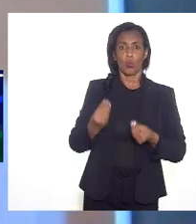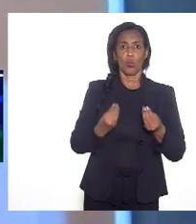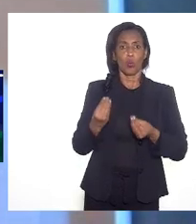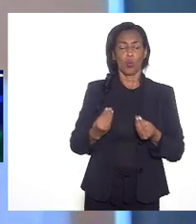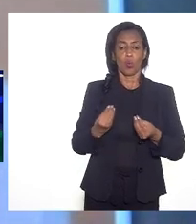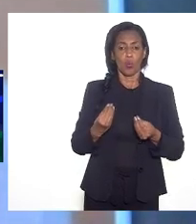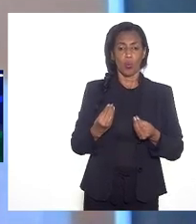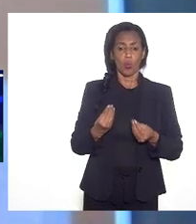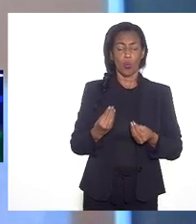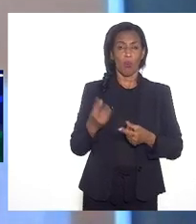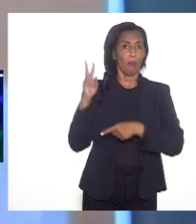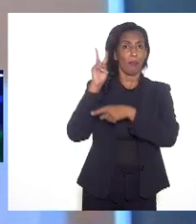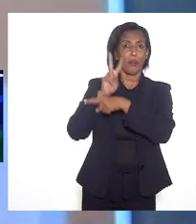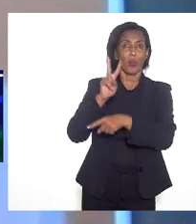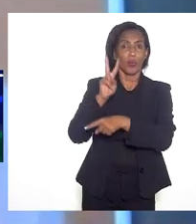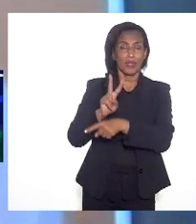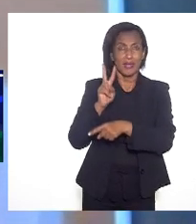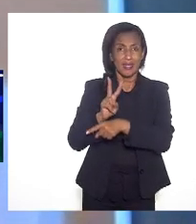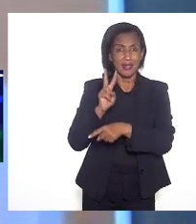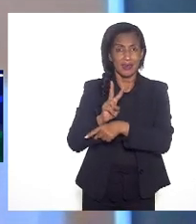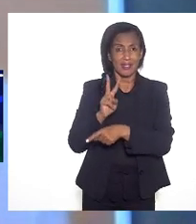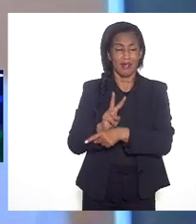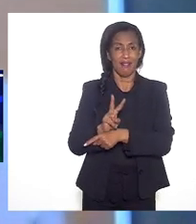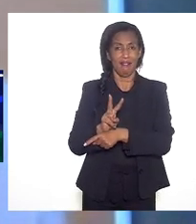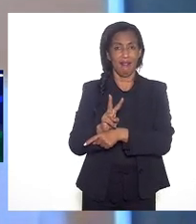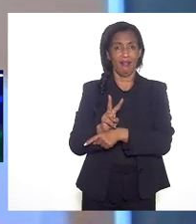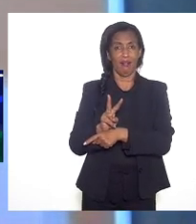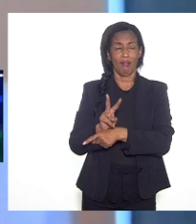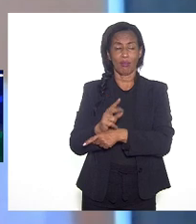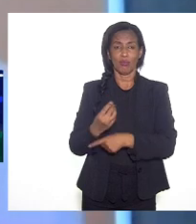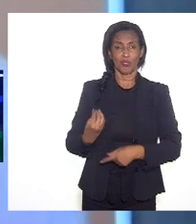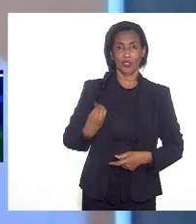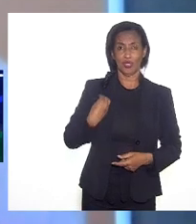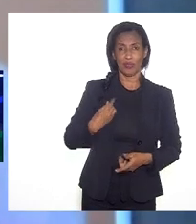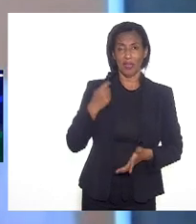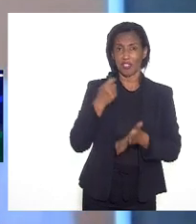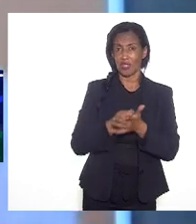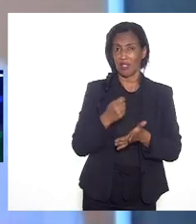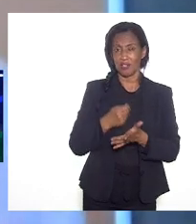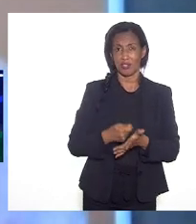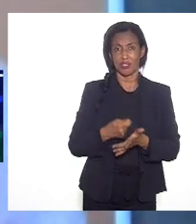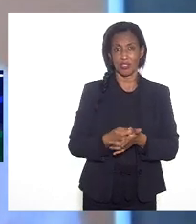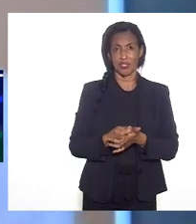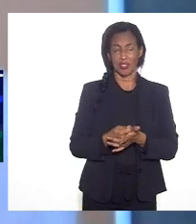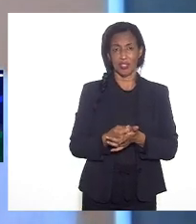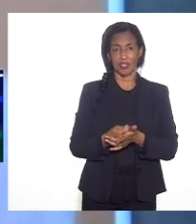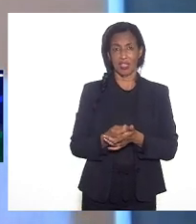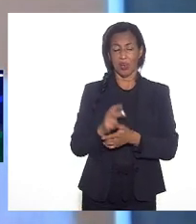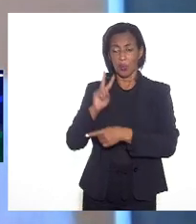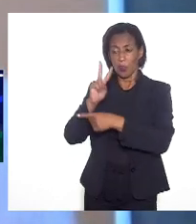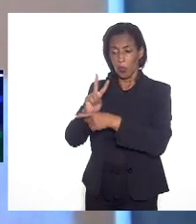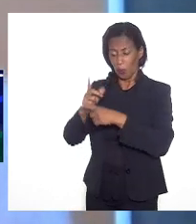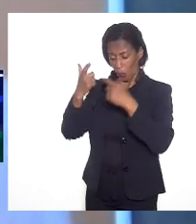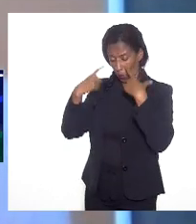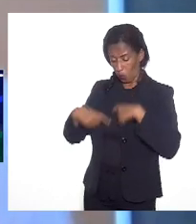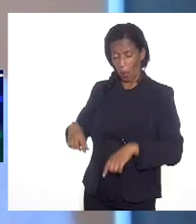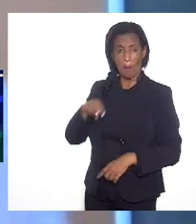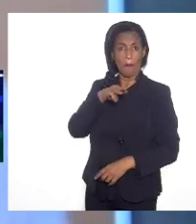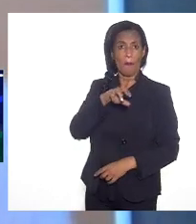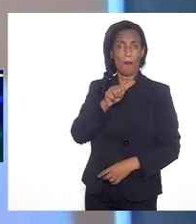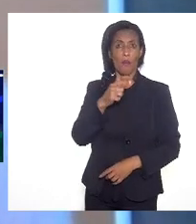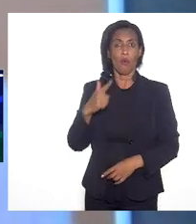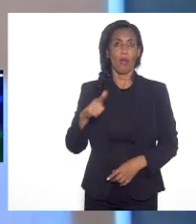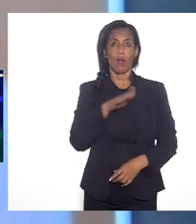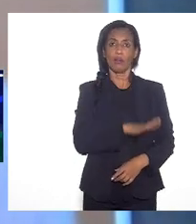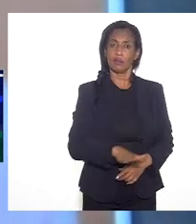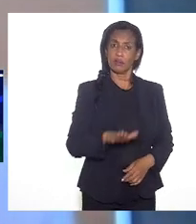uma ótica de proteção, de perspectiva, de proteção, de garantia da integridade física e moral